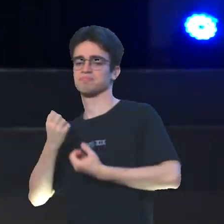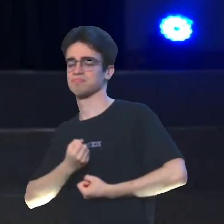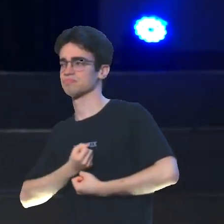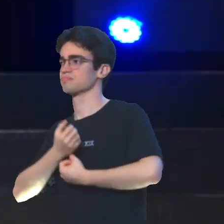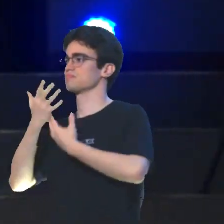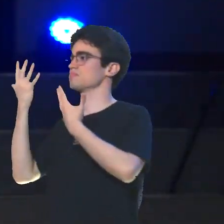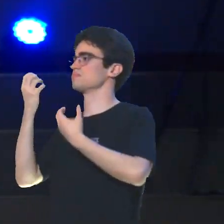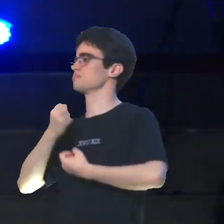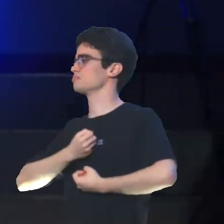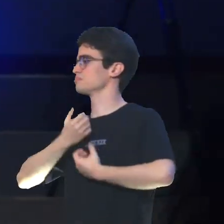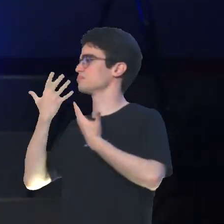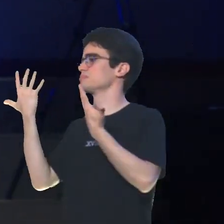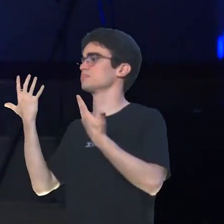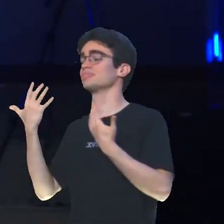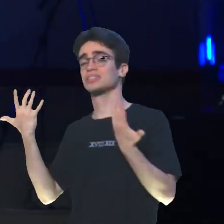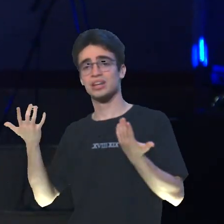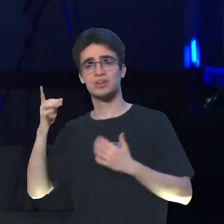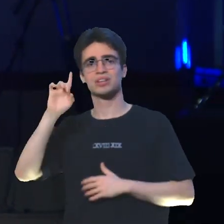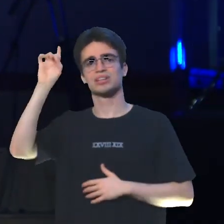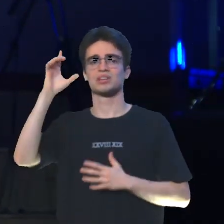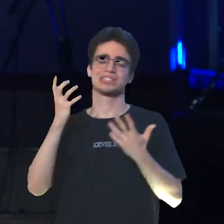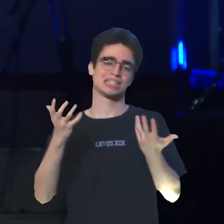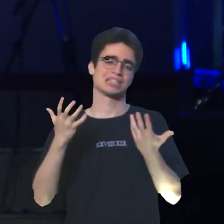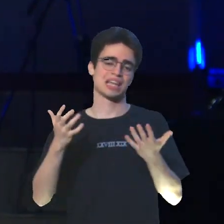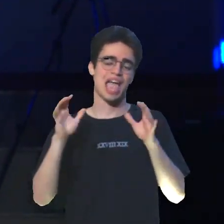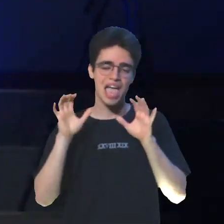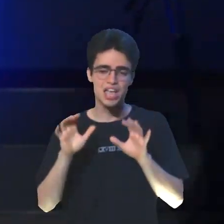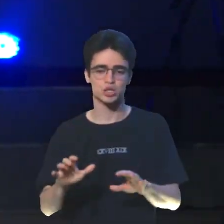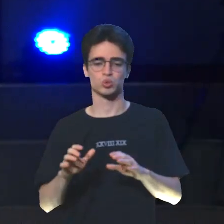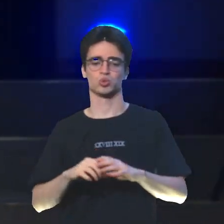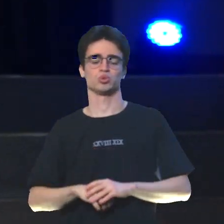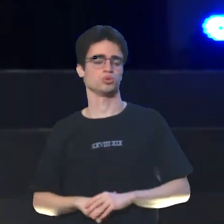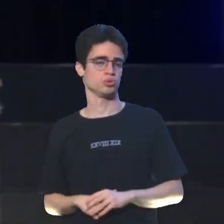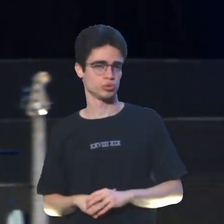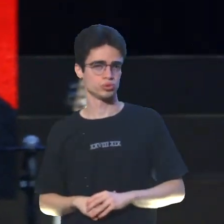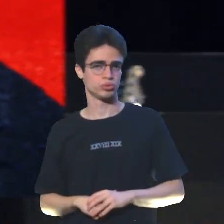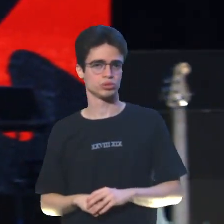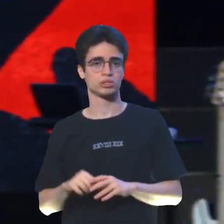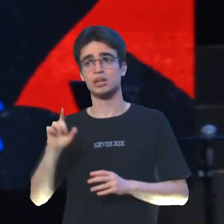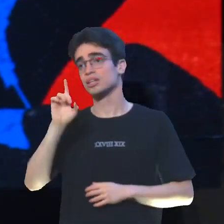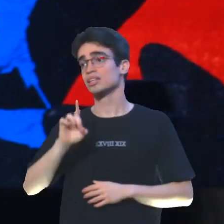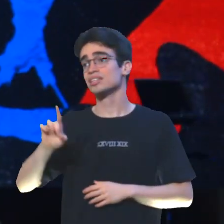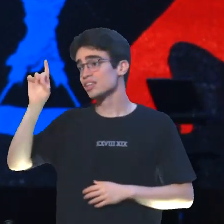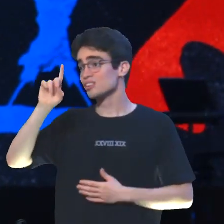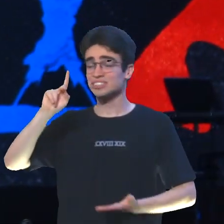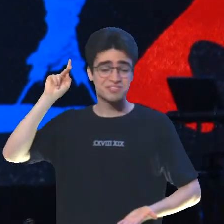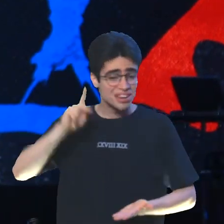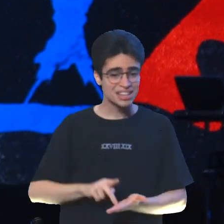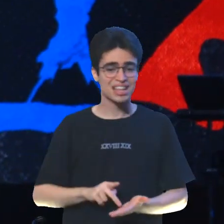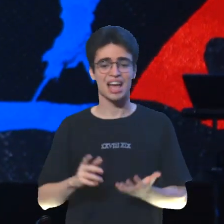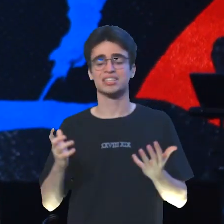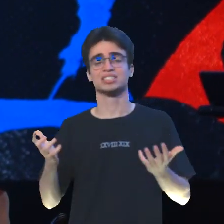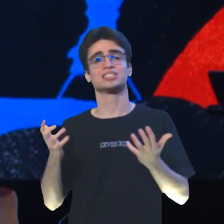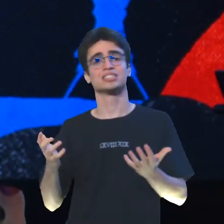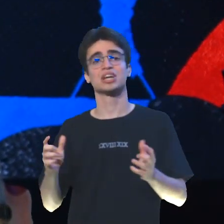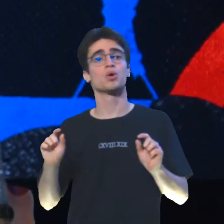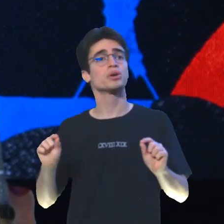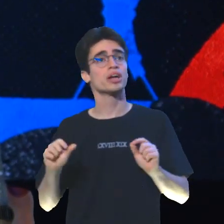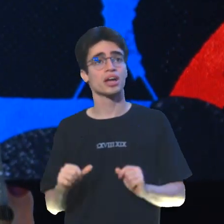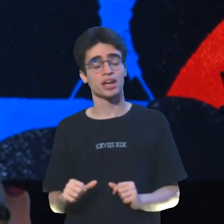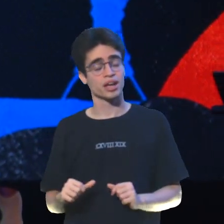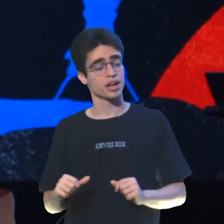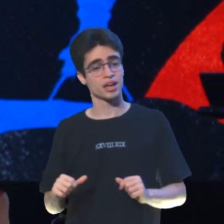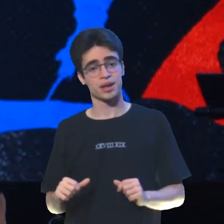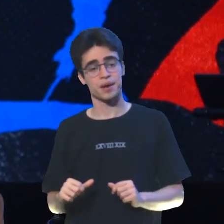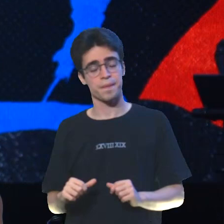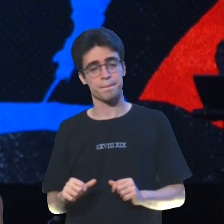E é isso que o Senhor quer da sua vida. O que o Senhor quer de verdade é